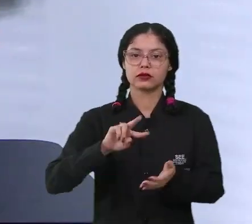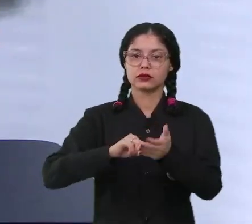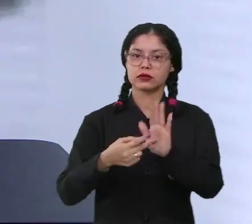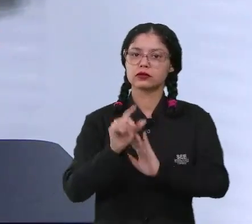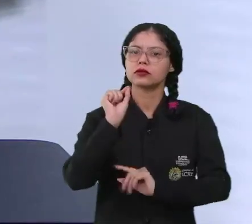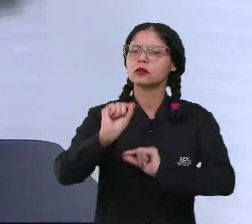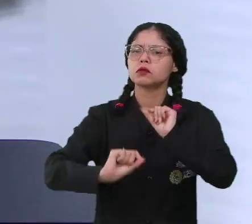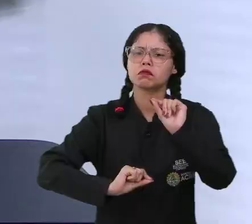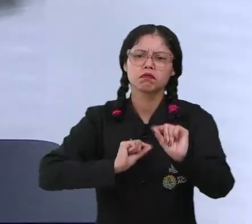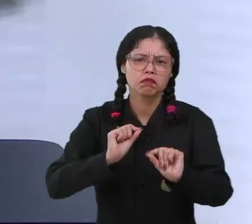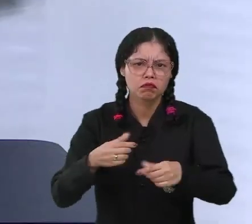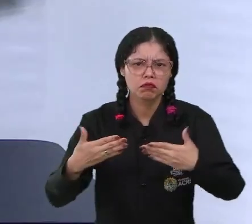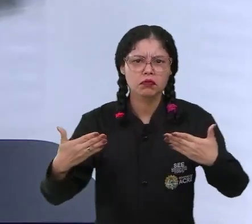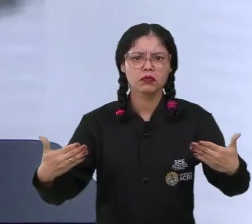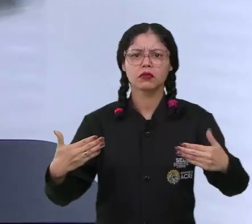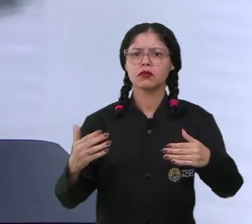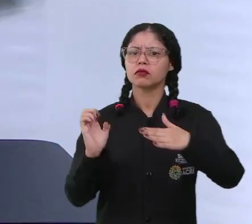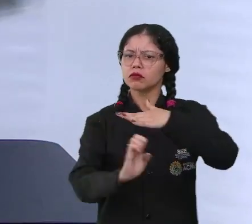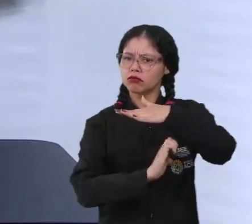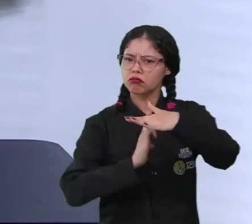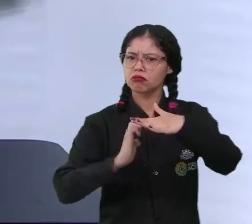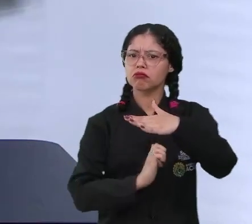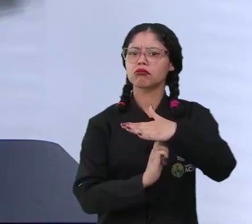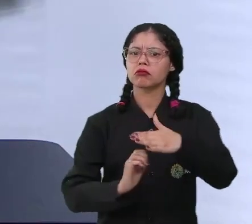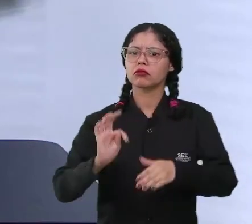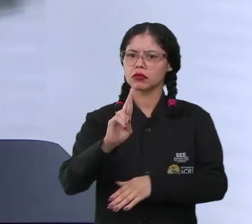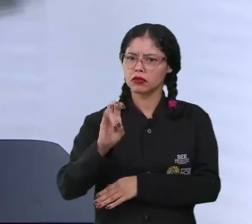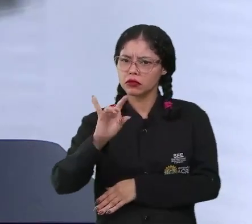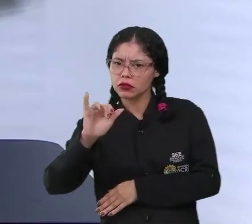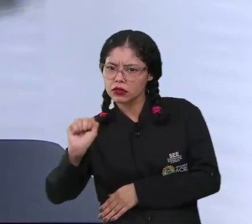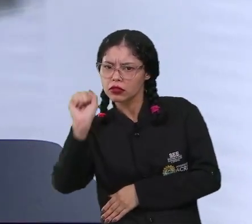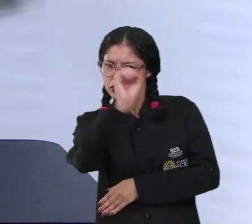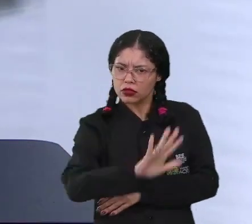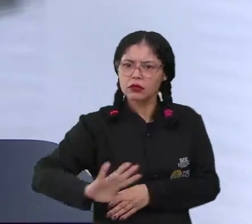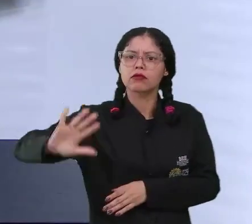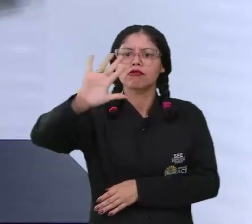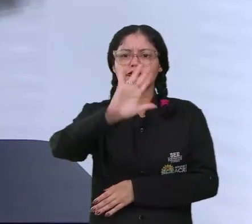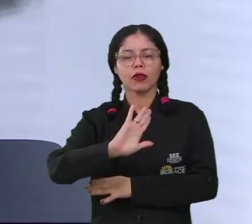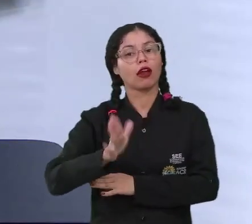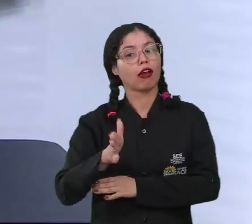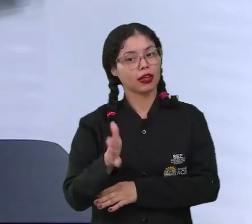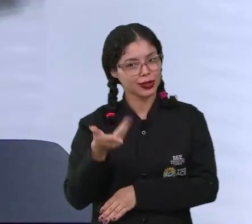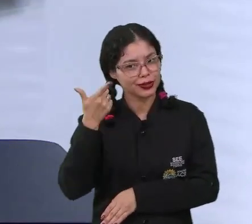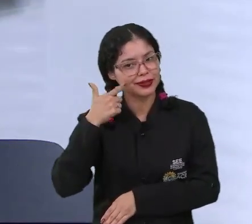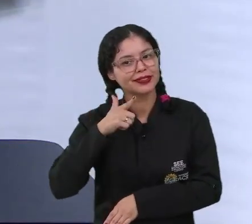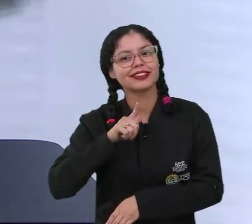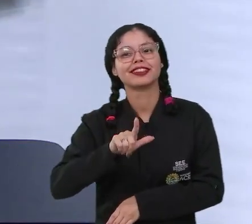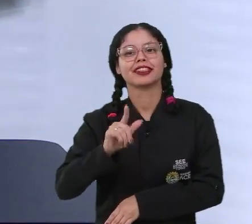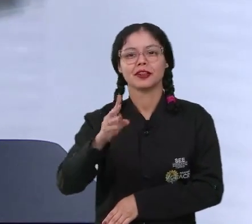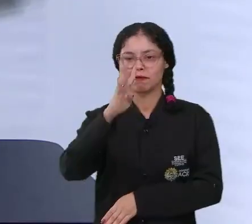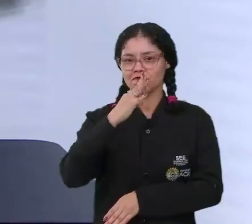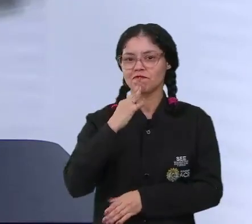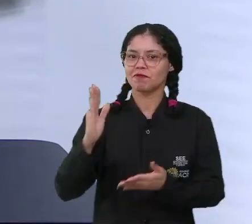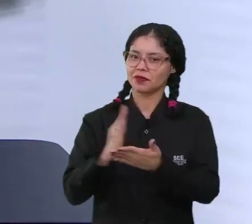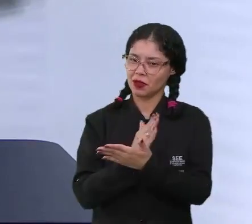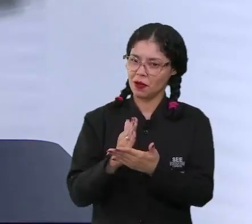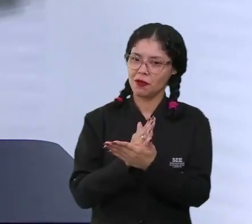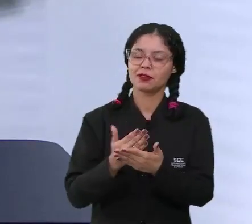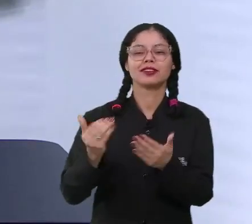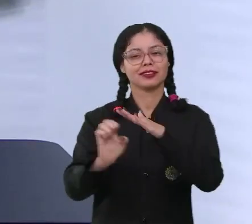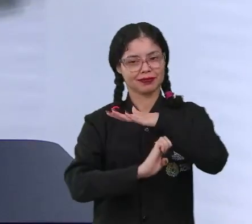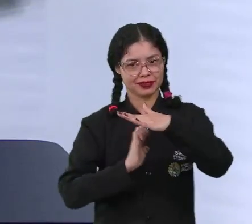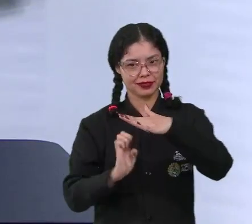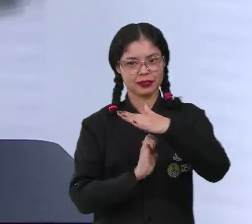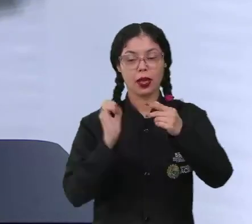seguinte: o que são empresas transnacionais? Eu acredito que você aí de casa vai conhecer muito bem algumas dessas